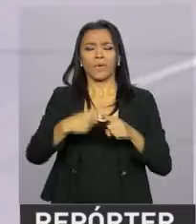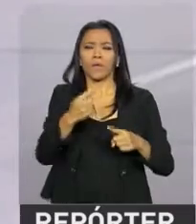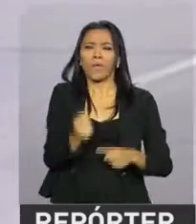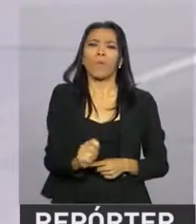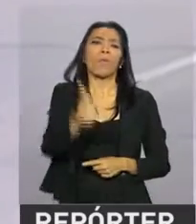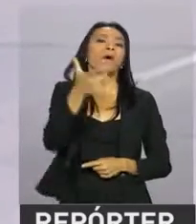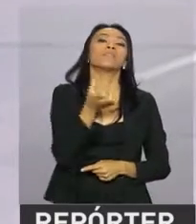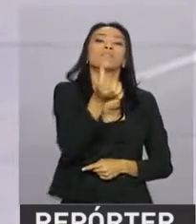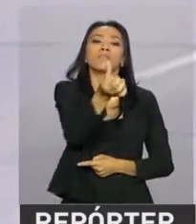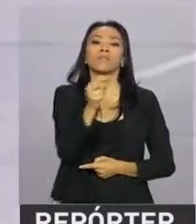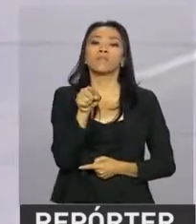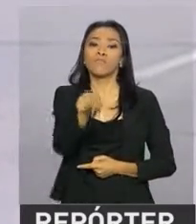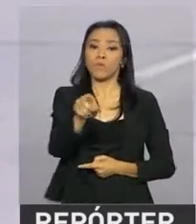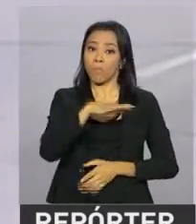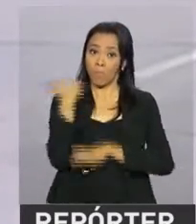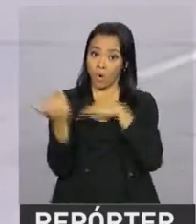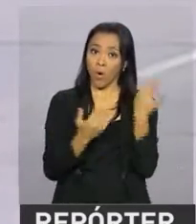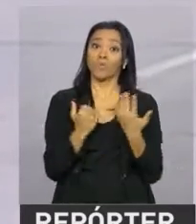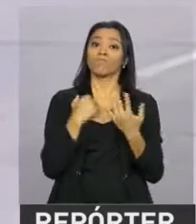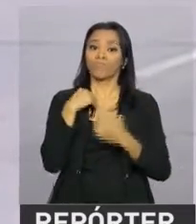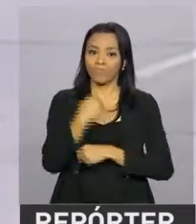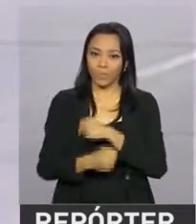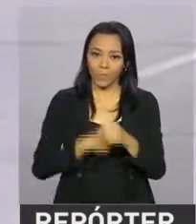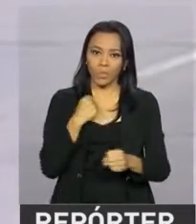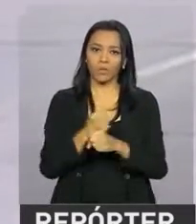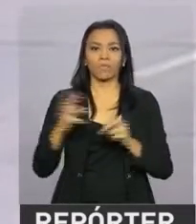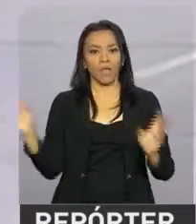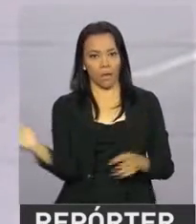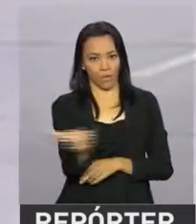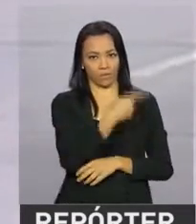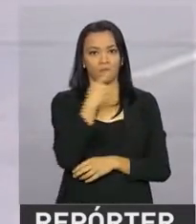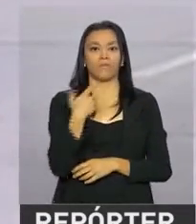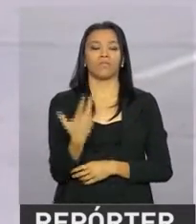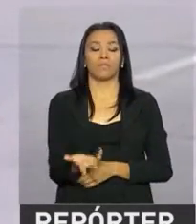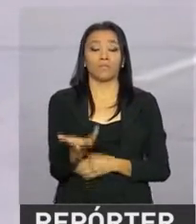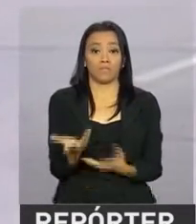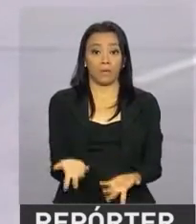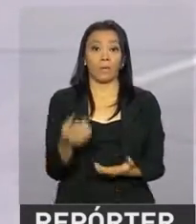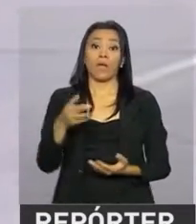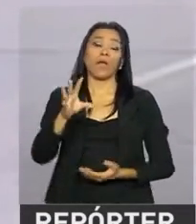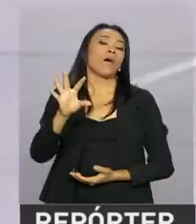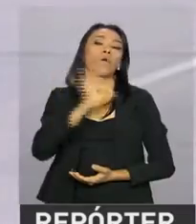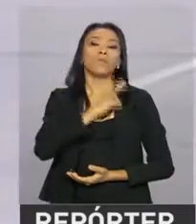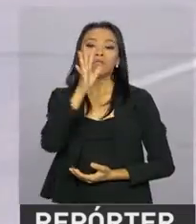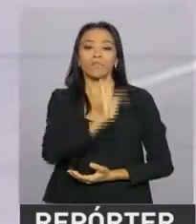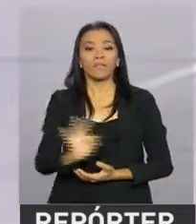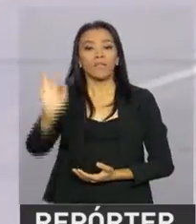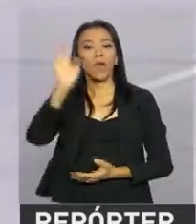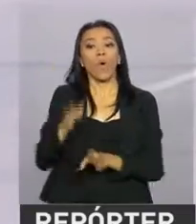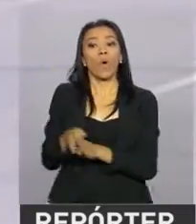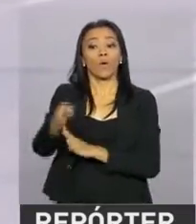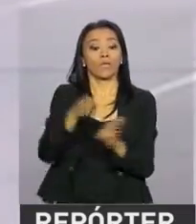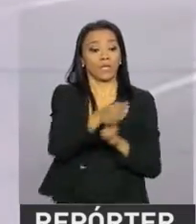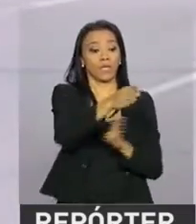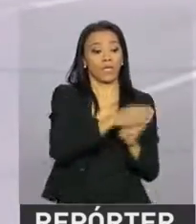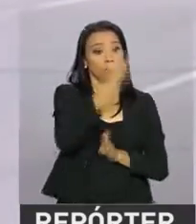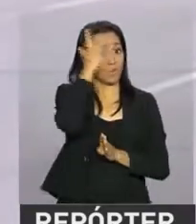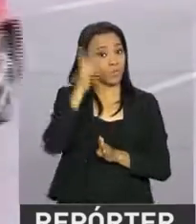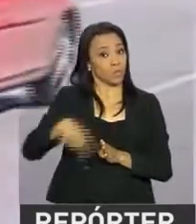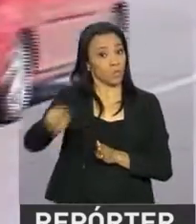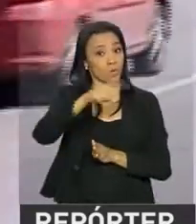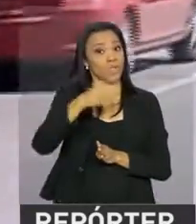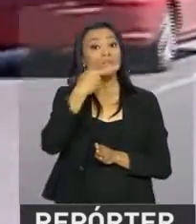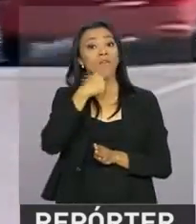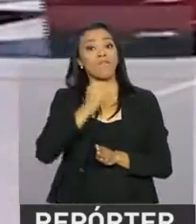mil mortes por ano em acidentes nas estradas. A PRF faz algumas recomendações para quem vai